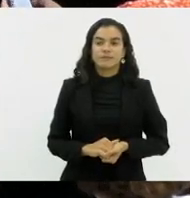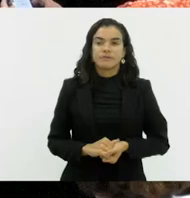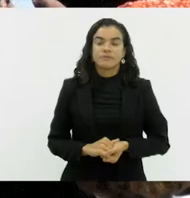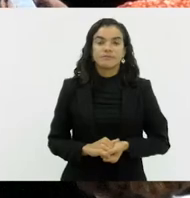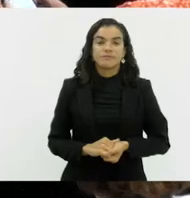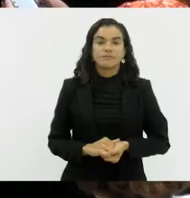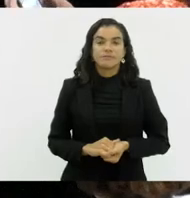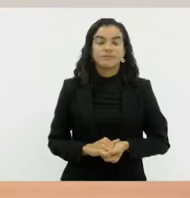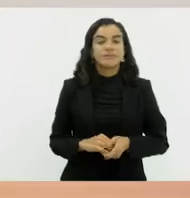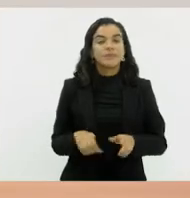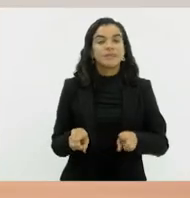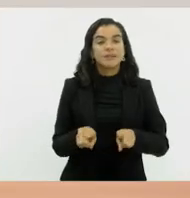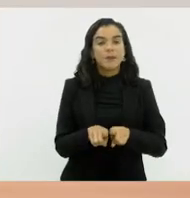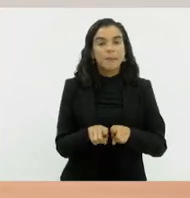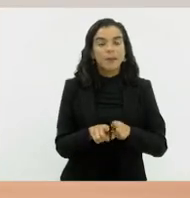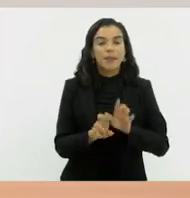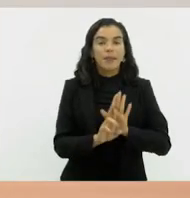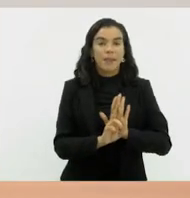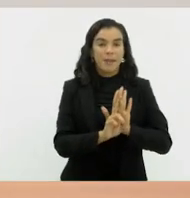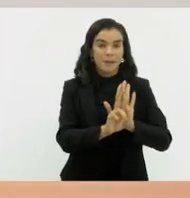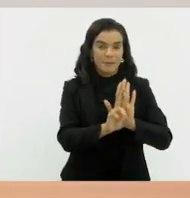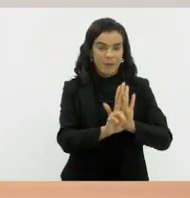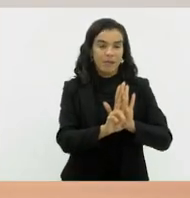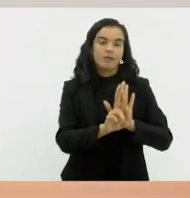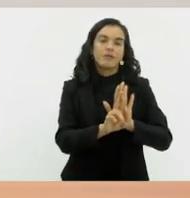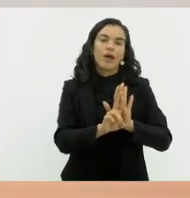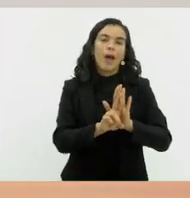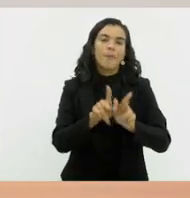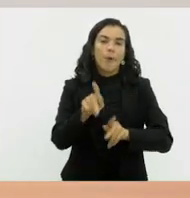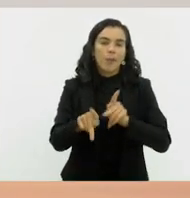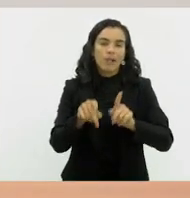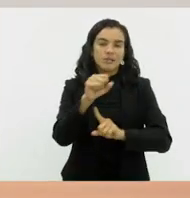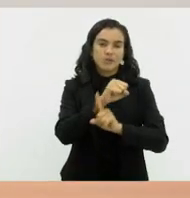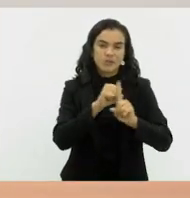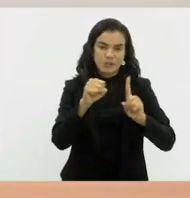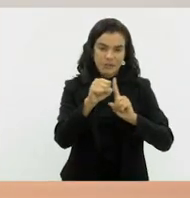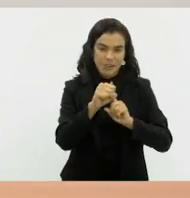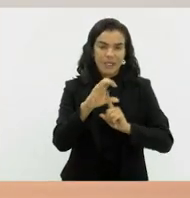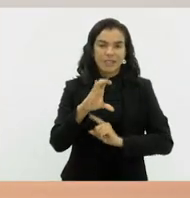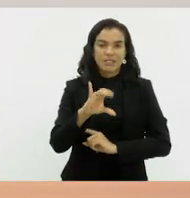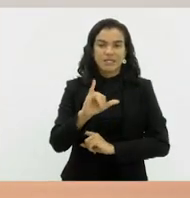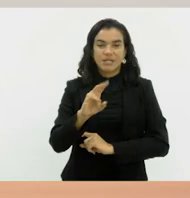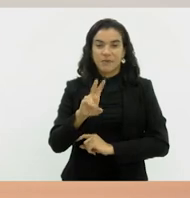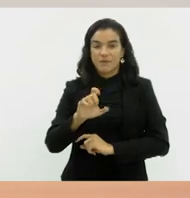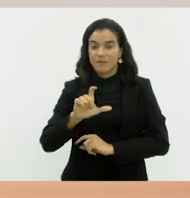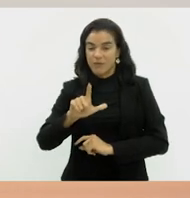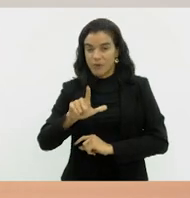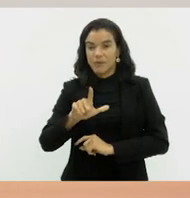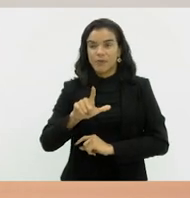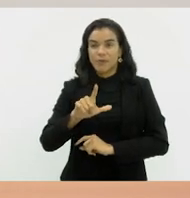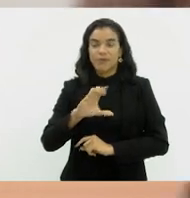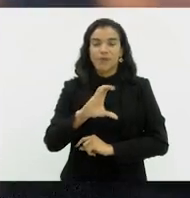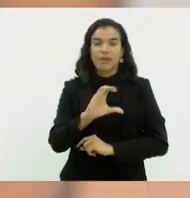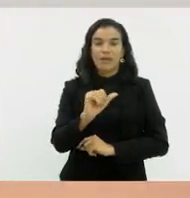E representando aqui a sociedade civil, Carlos Bazia, por favor.